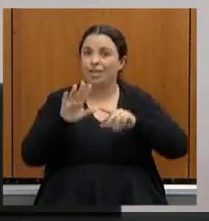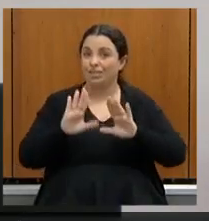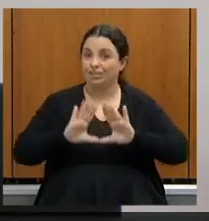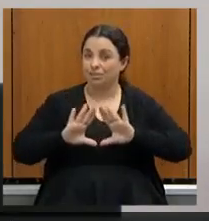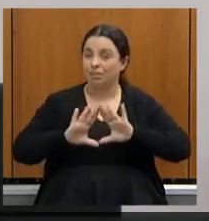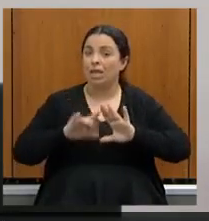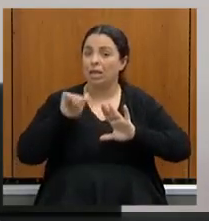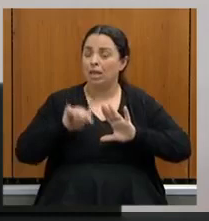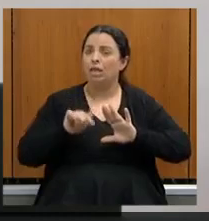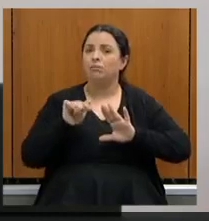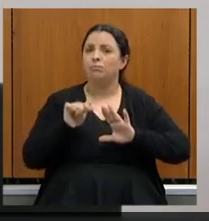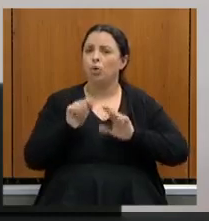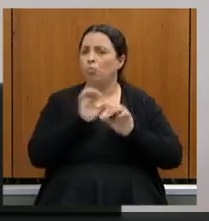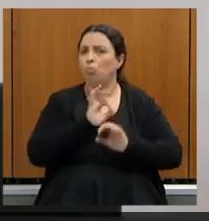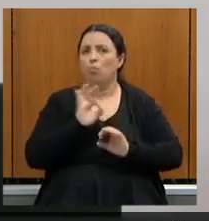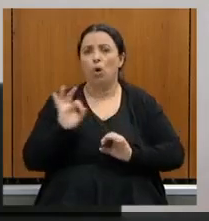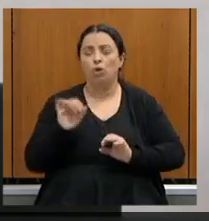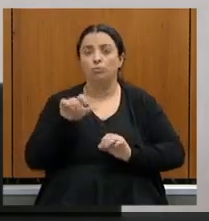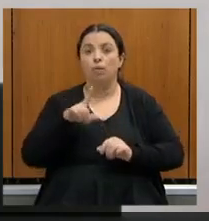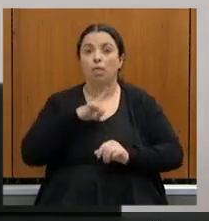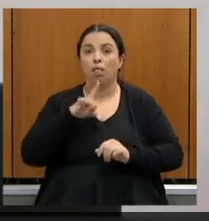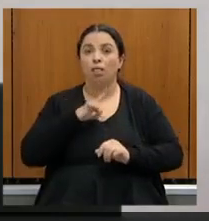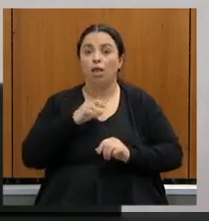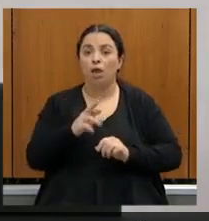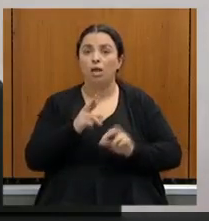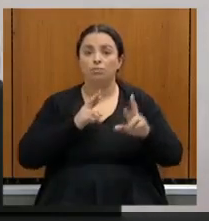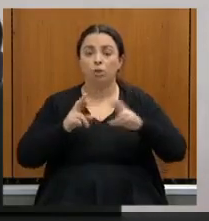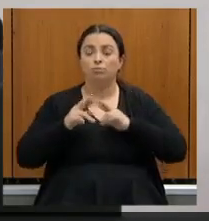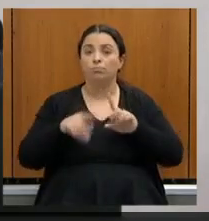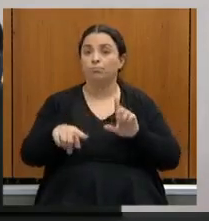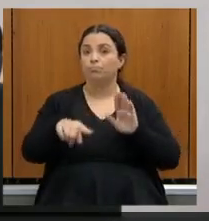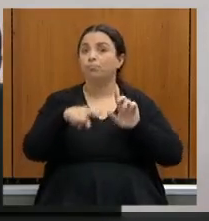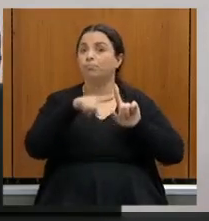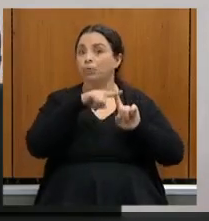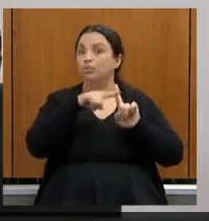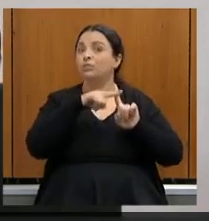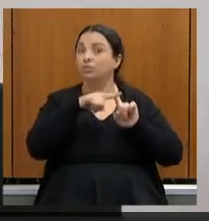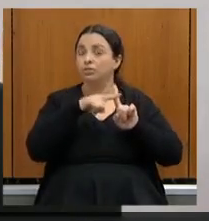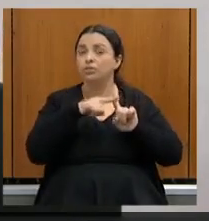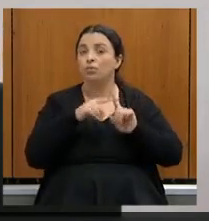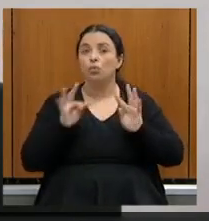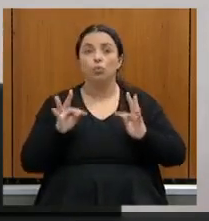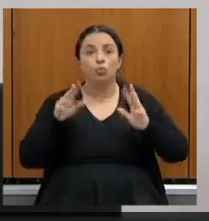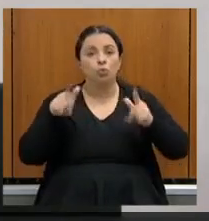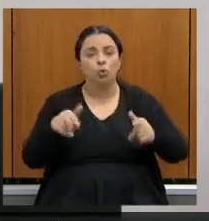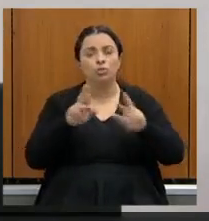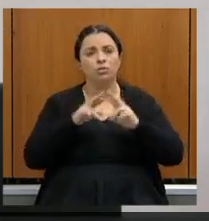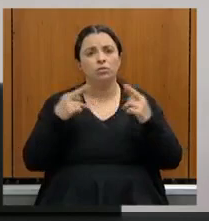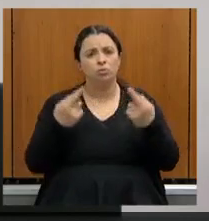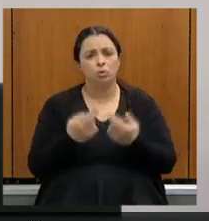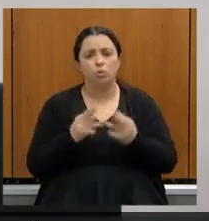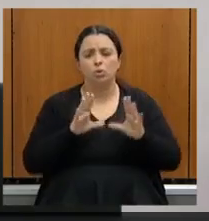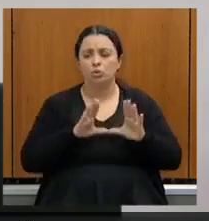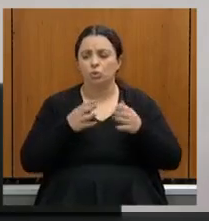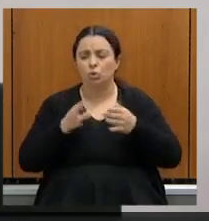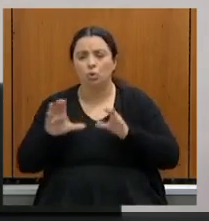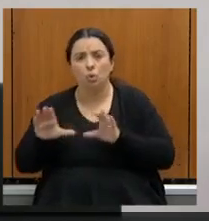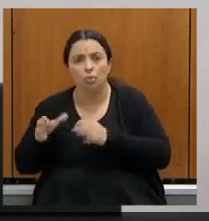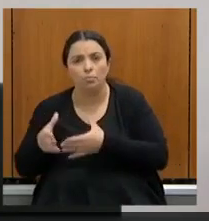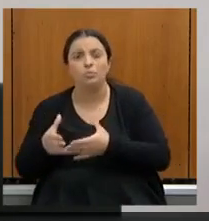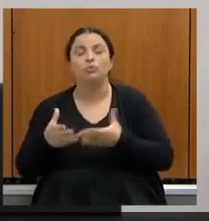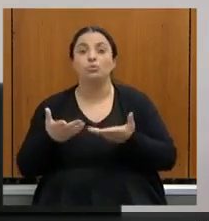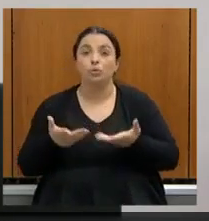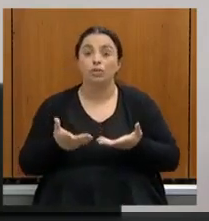e que tem surtido um efeito extremamente positivo em todas as reuniões em todas as comissões e